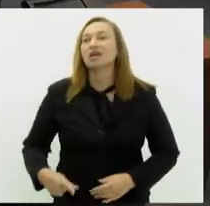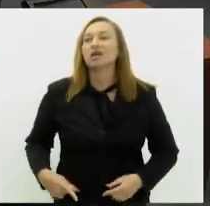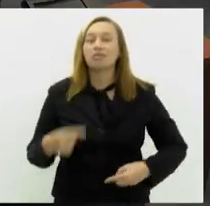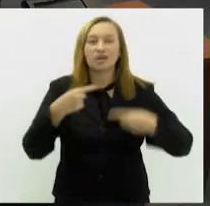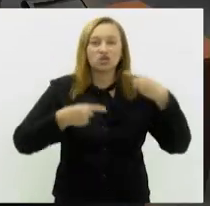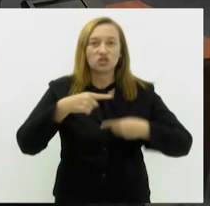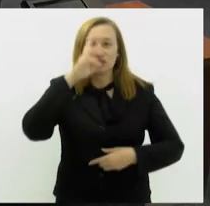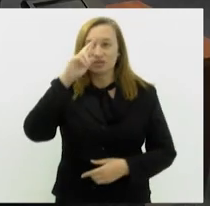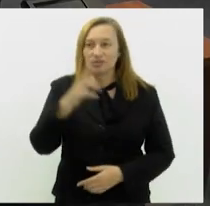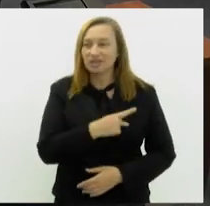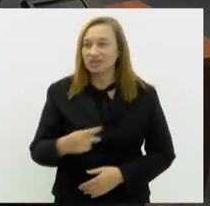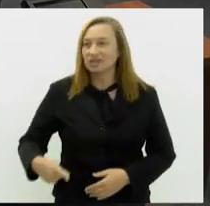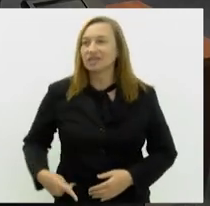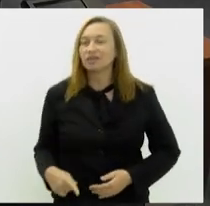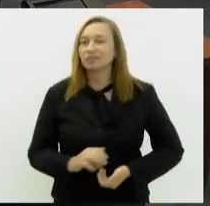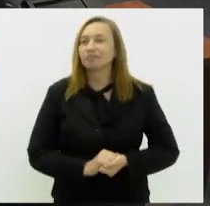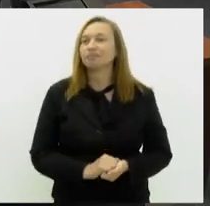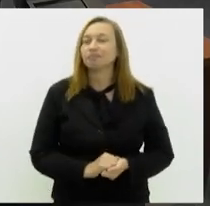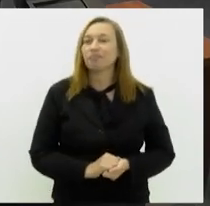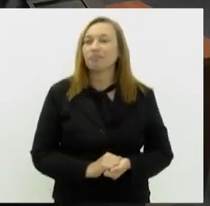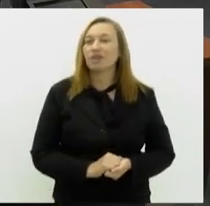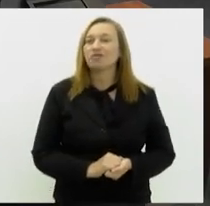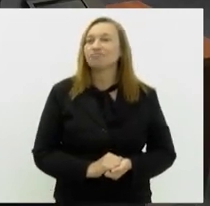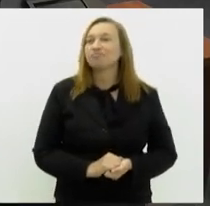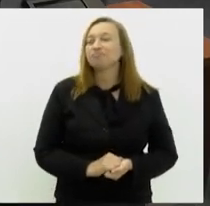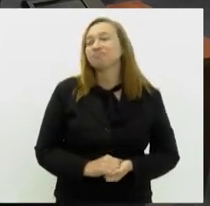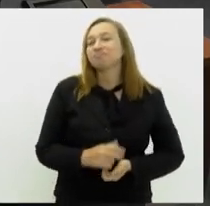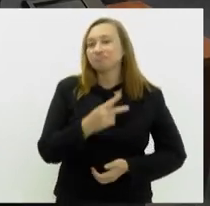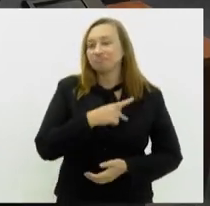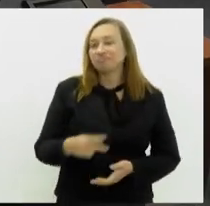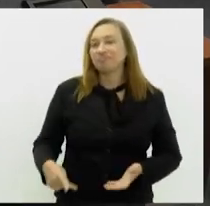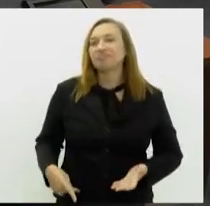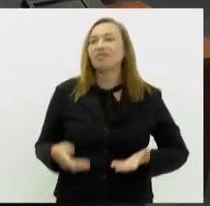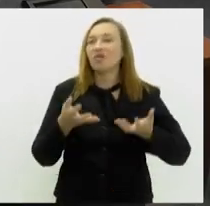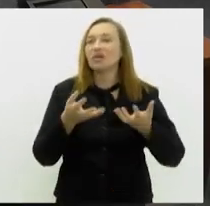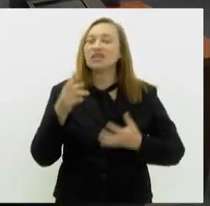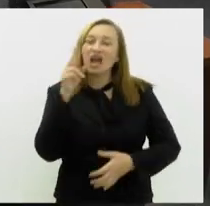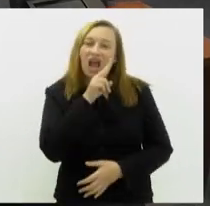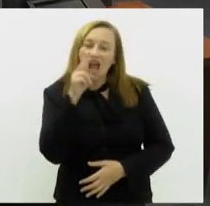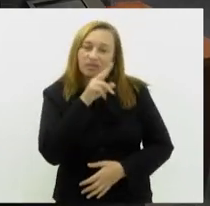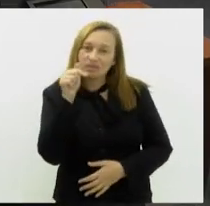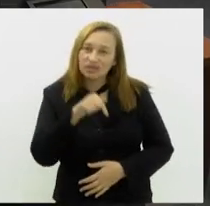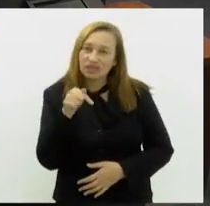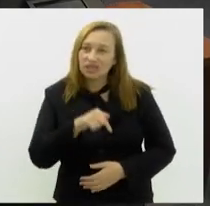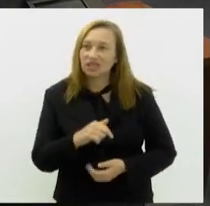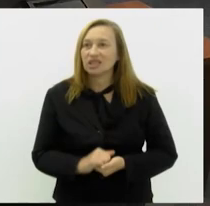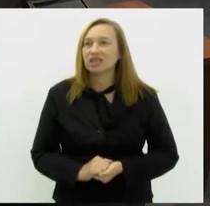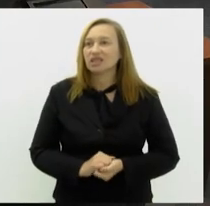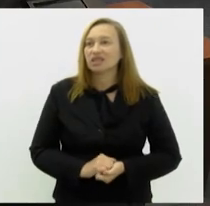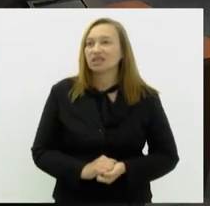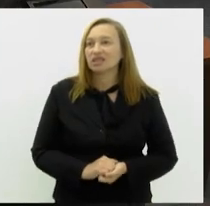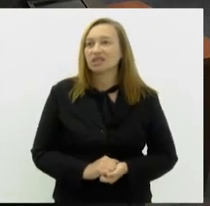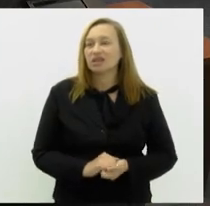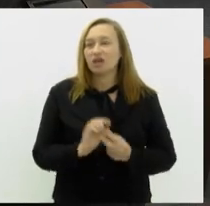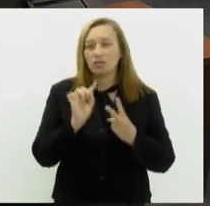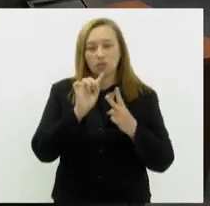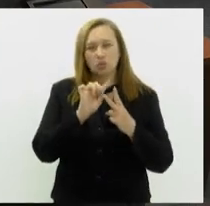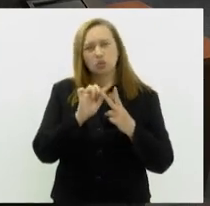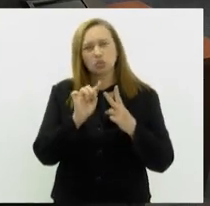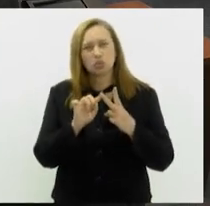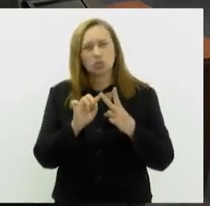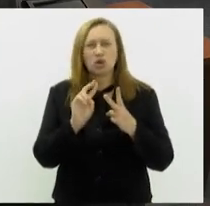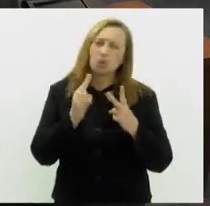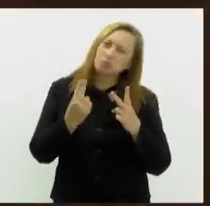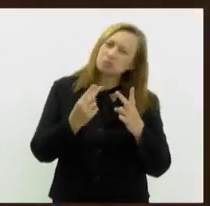discutir, presidente. Presidente, eu queria aqui, muito rapidamente, colocar duas ou três questões